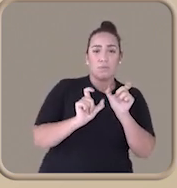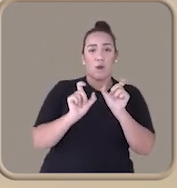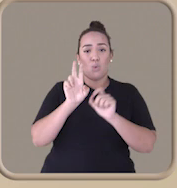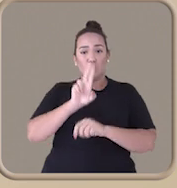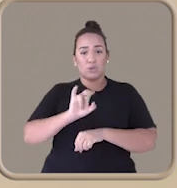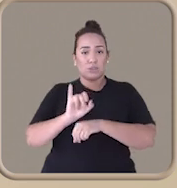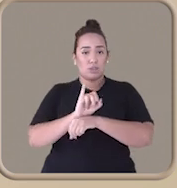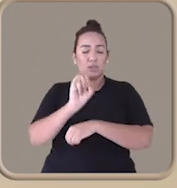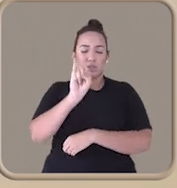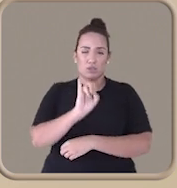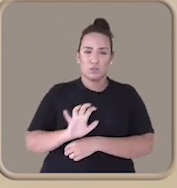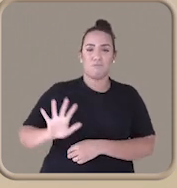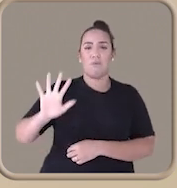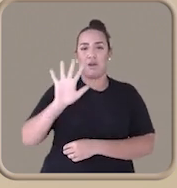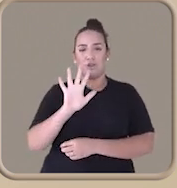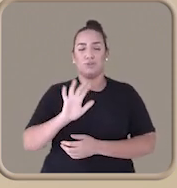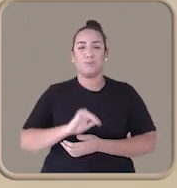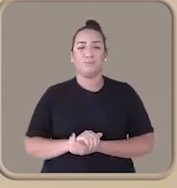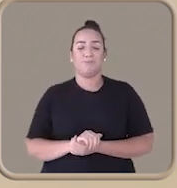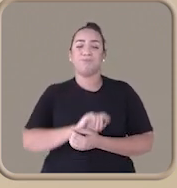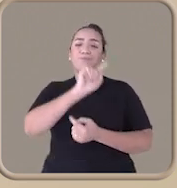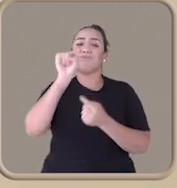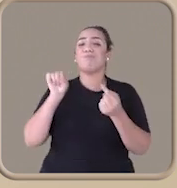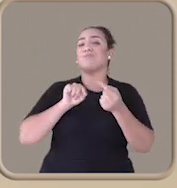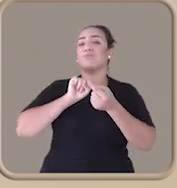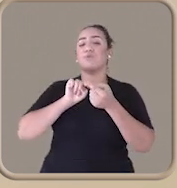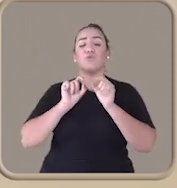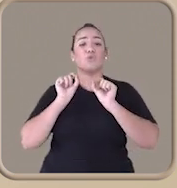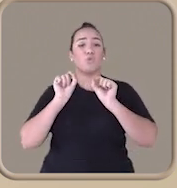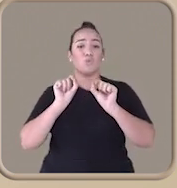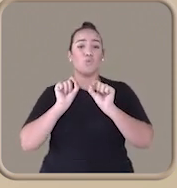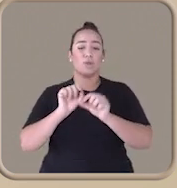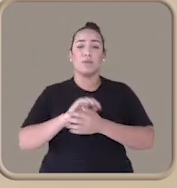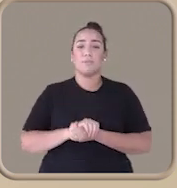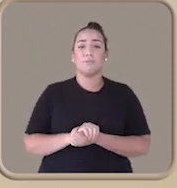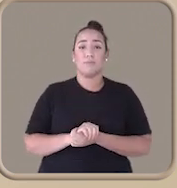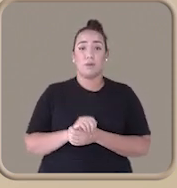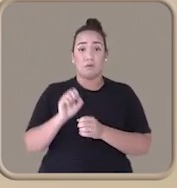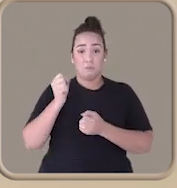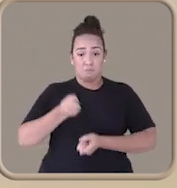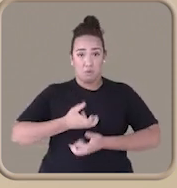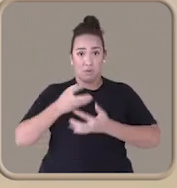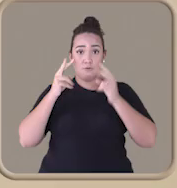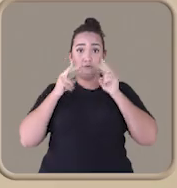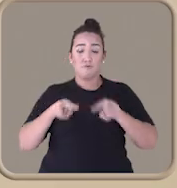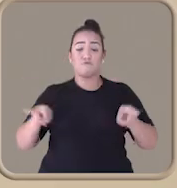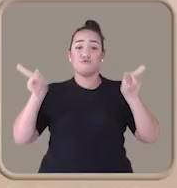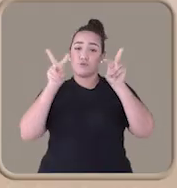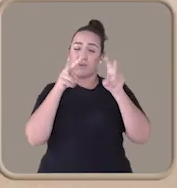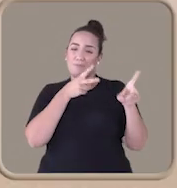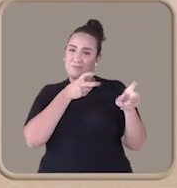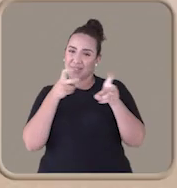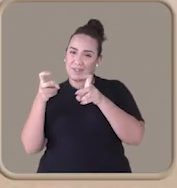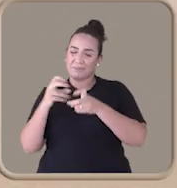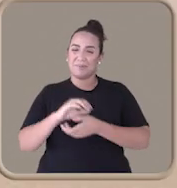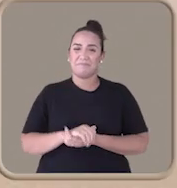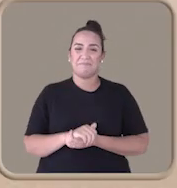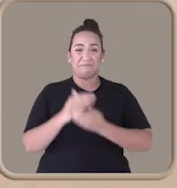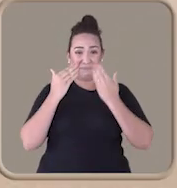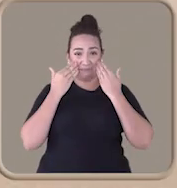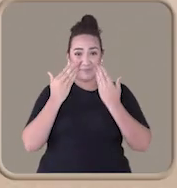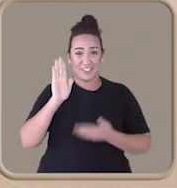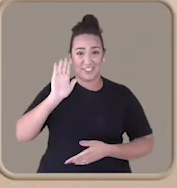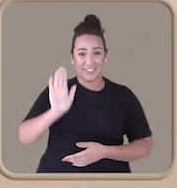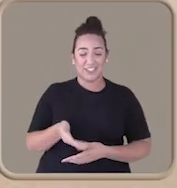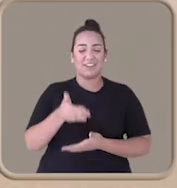outros efeitos visuais. E tem como objetivo reconhecer poemas visuais e concretos. Apresentações